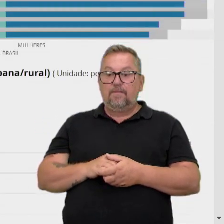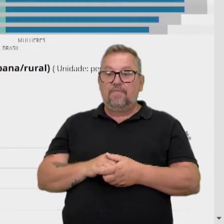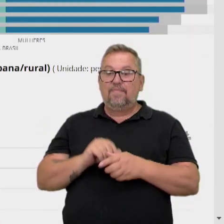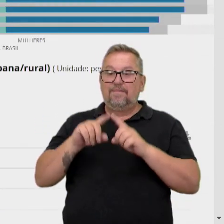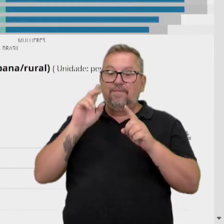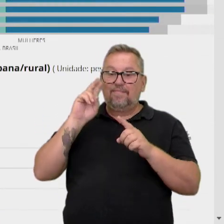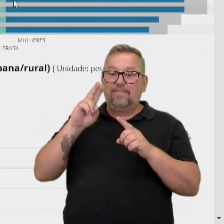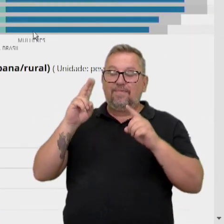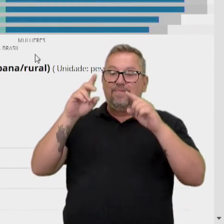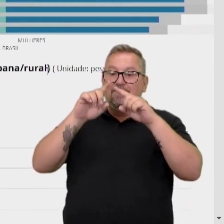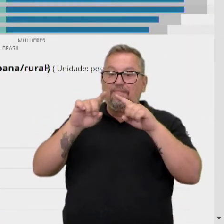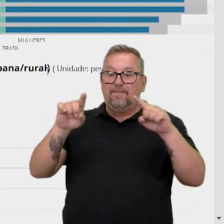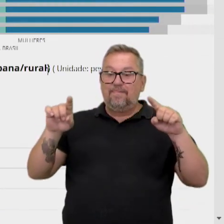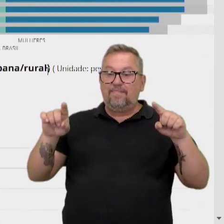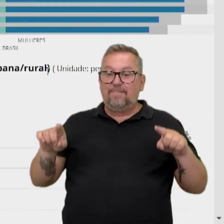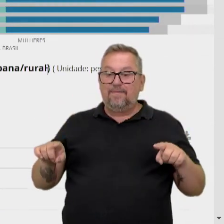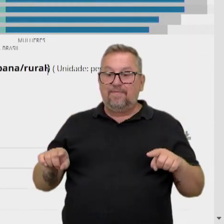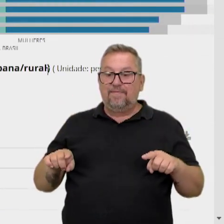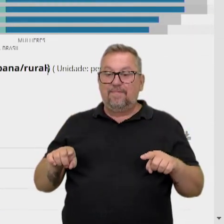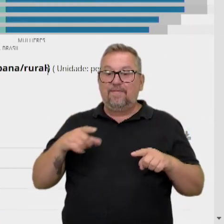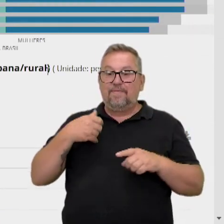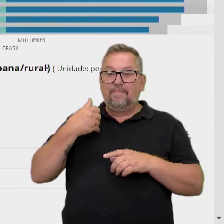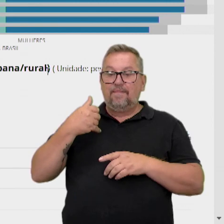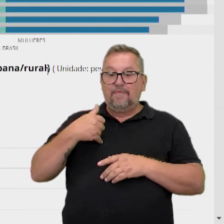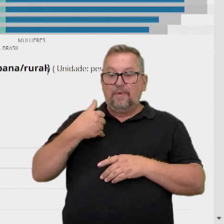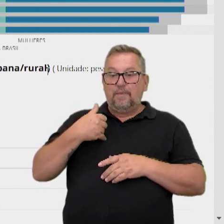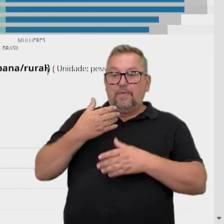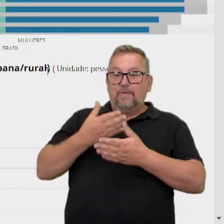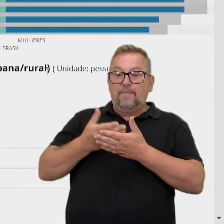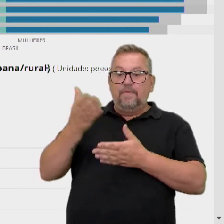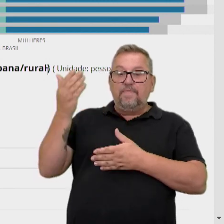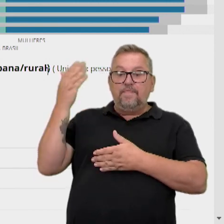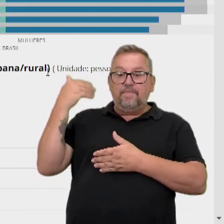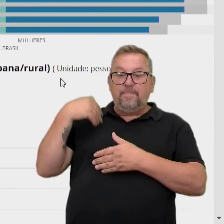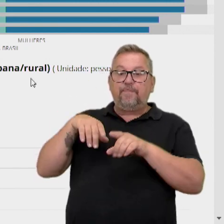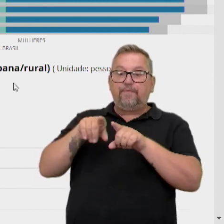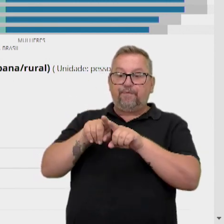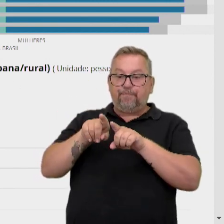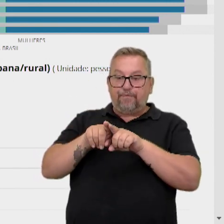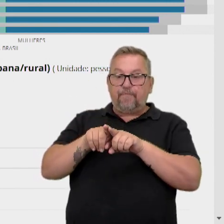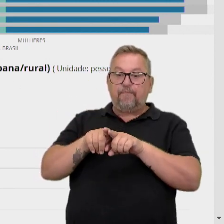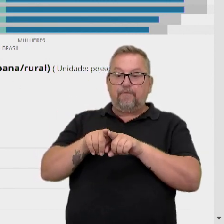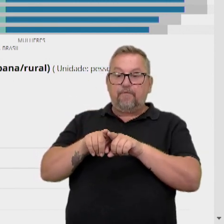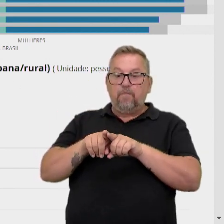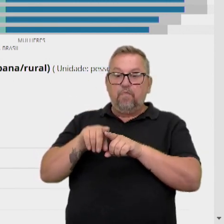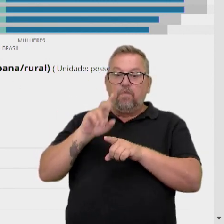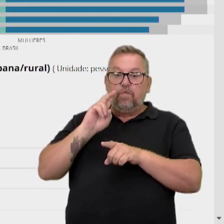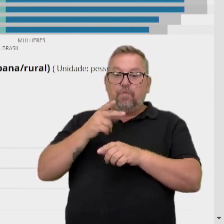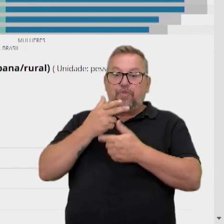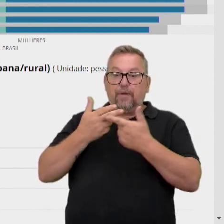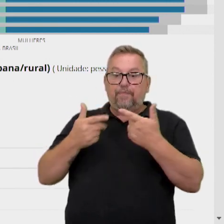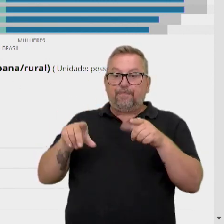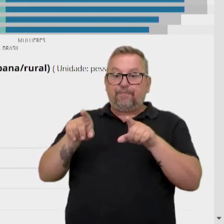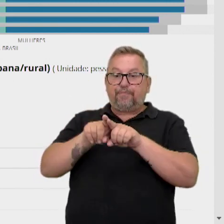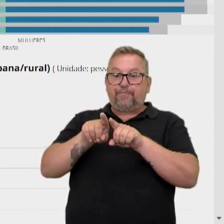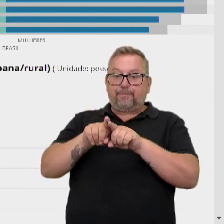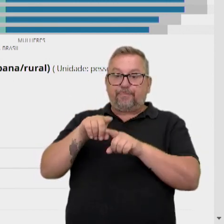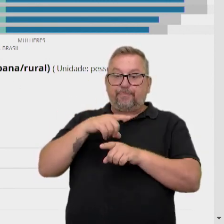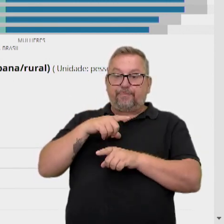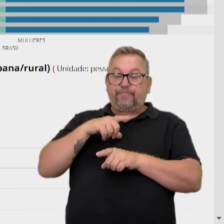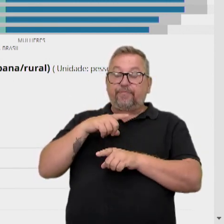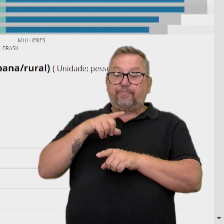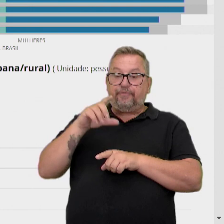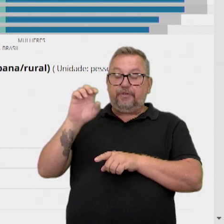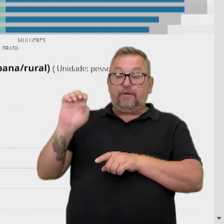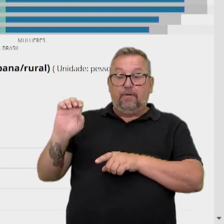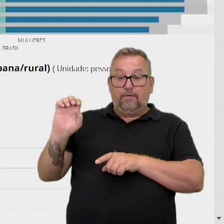pirâmide etária, né? A gente já estudou a pirâmide etária nas aulas anteriores também, né? Então, pelas cores aqui, né? Aqui do lado